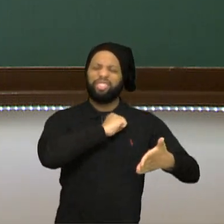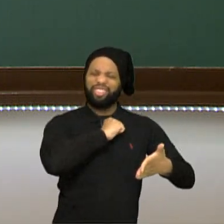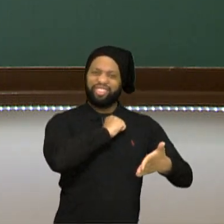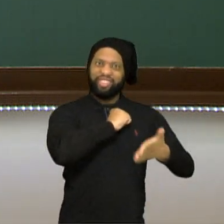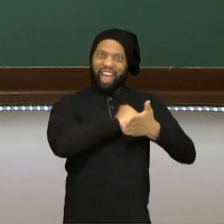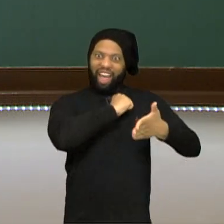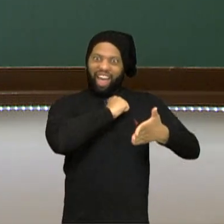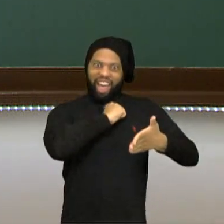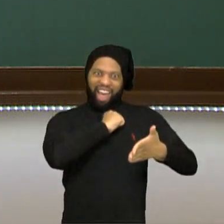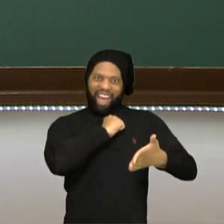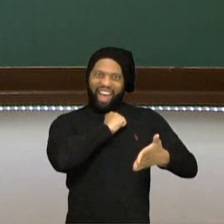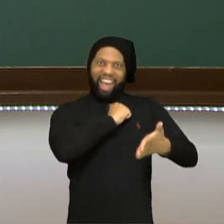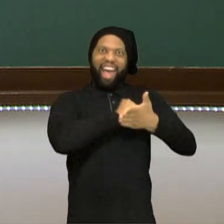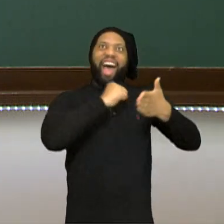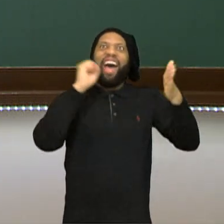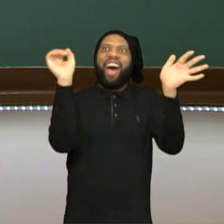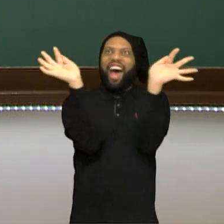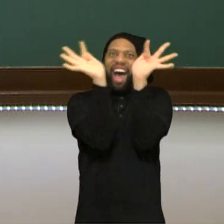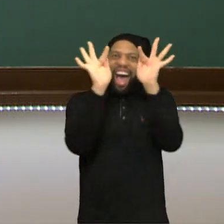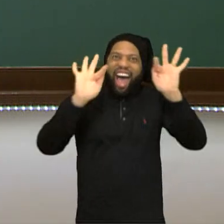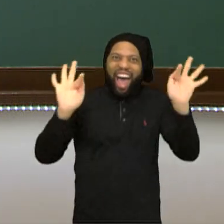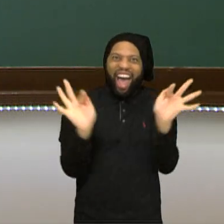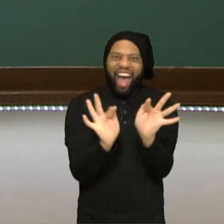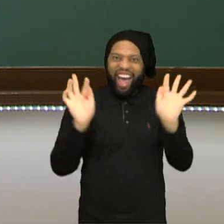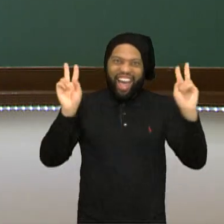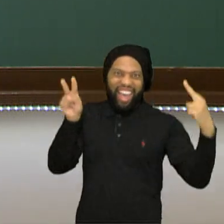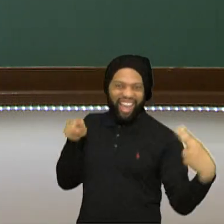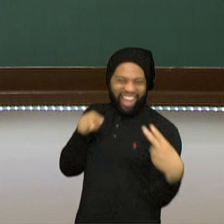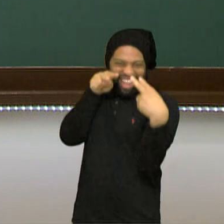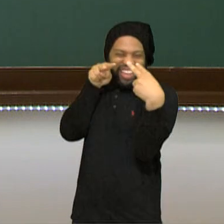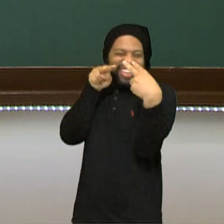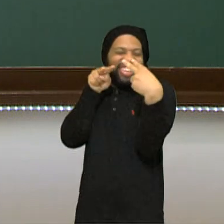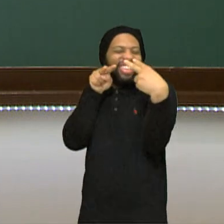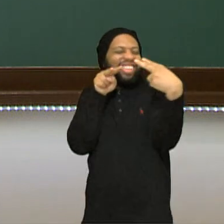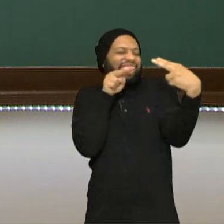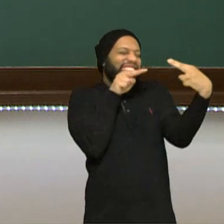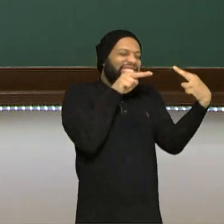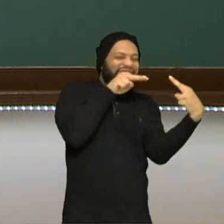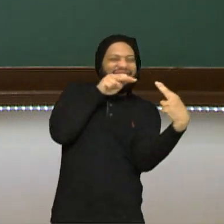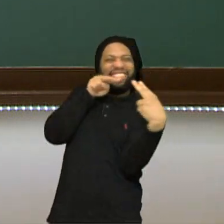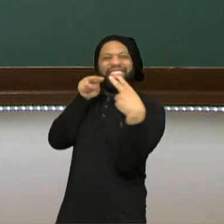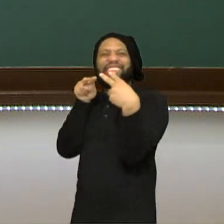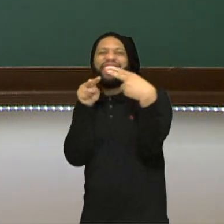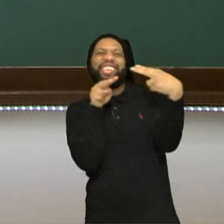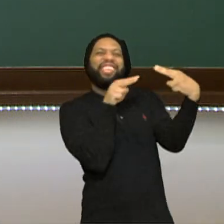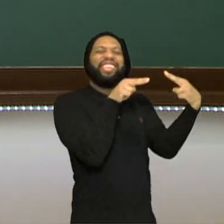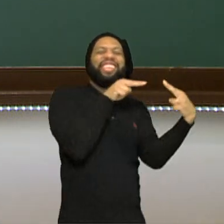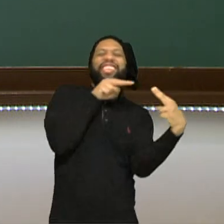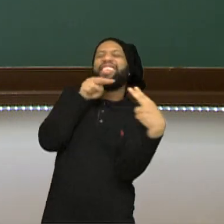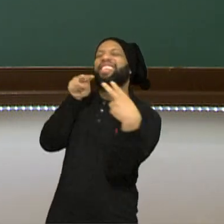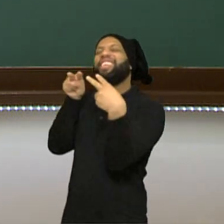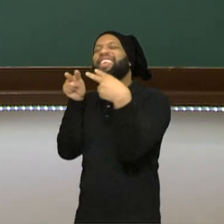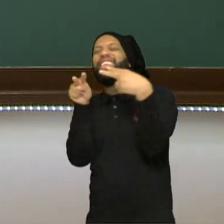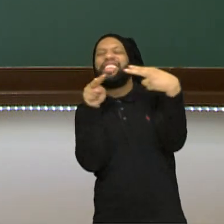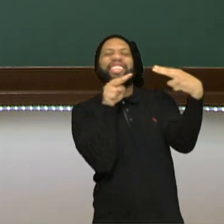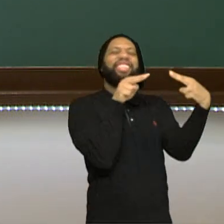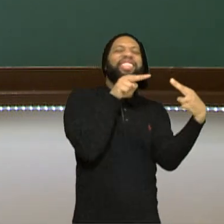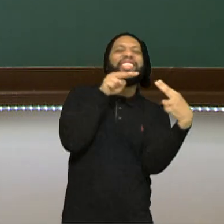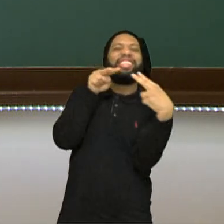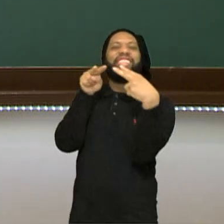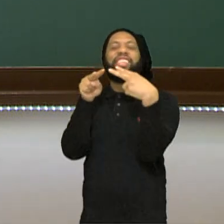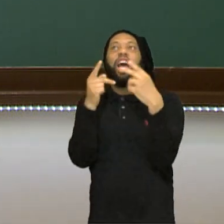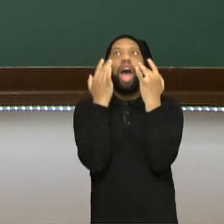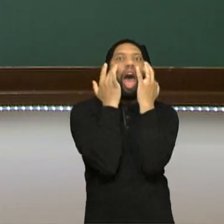bate feliz quando te vê, e os meus